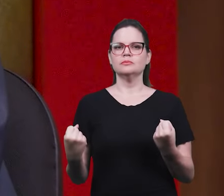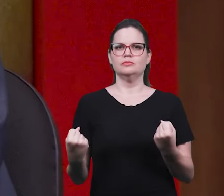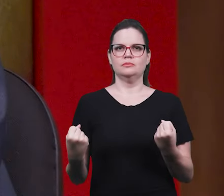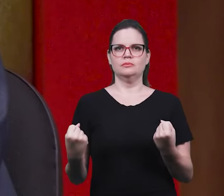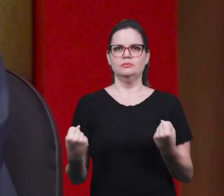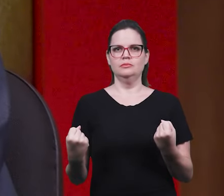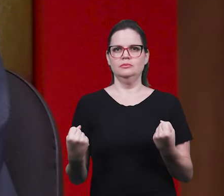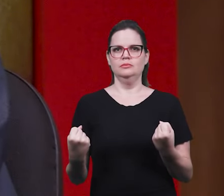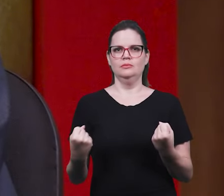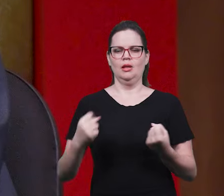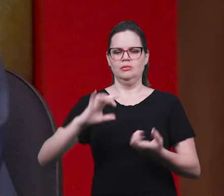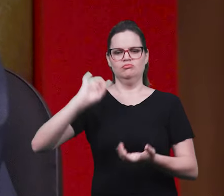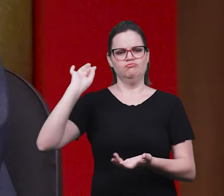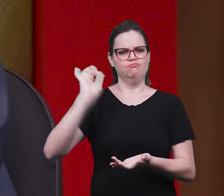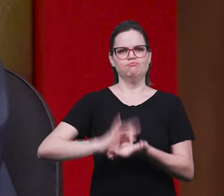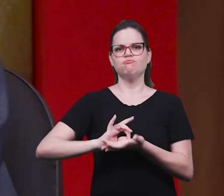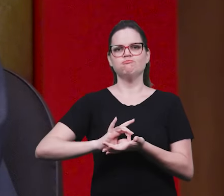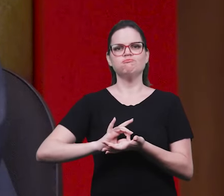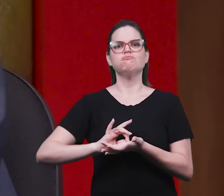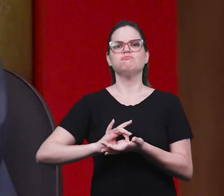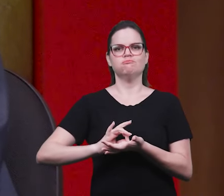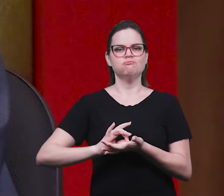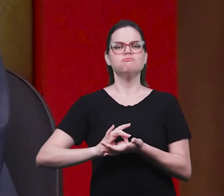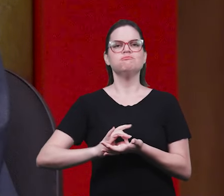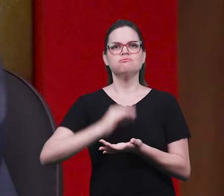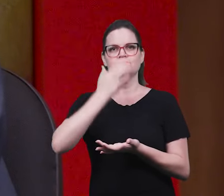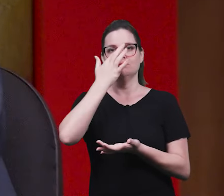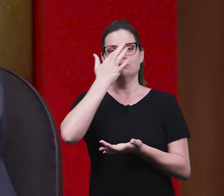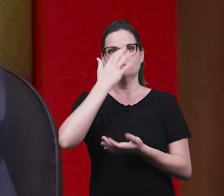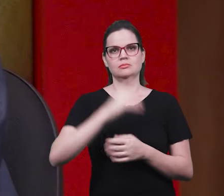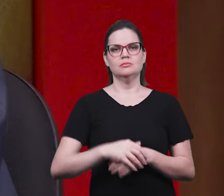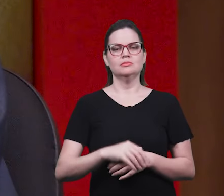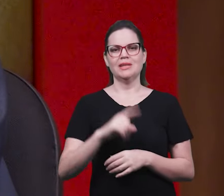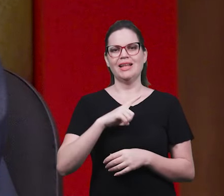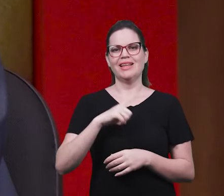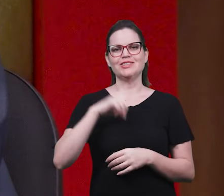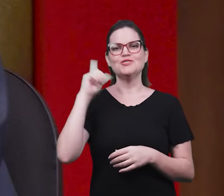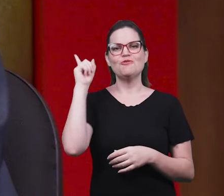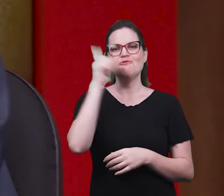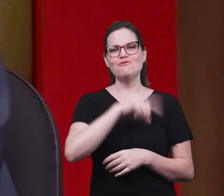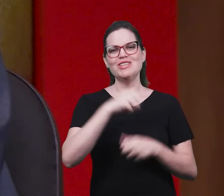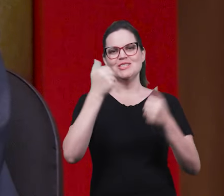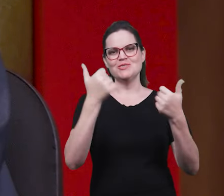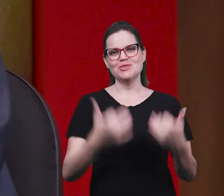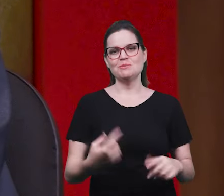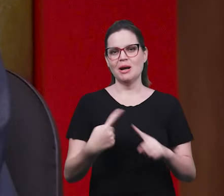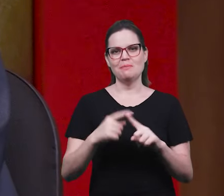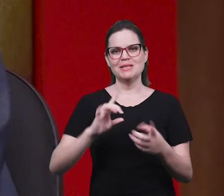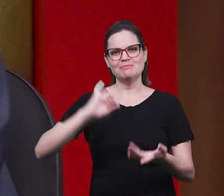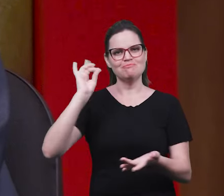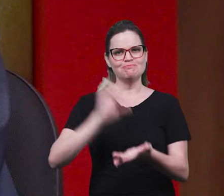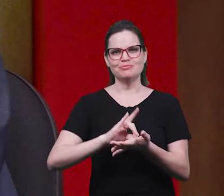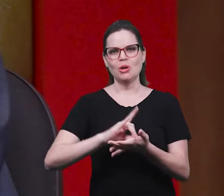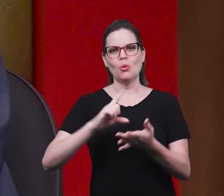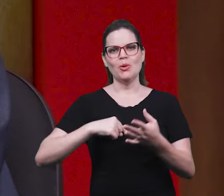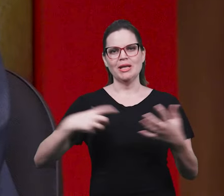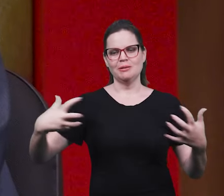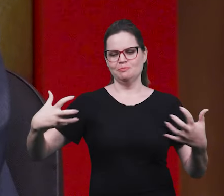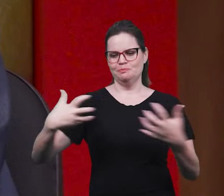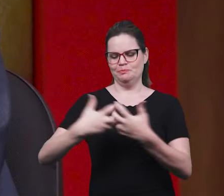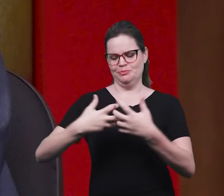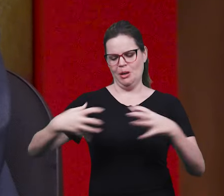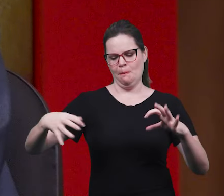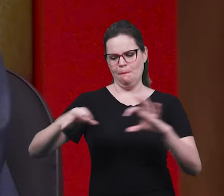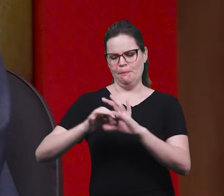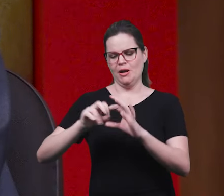digamos, consolidado, né? Vamos dizer assim, a palavra até é difícil de explicar, né? Mas ele está relacionado ao verbo. No princípio era